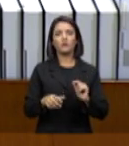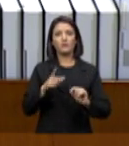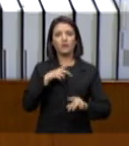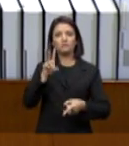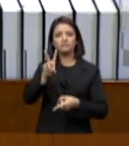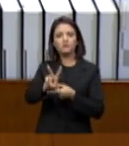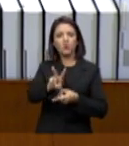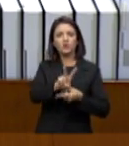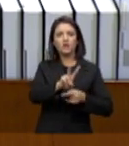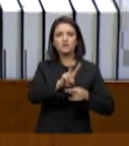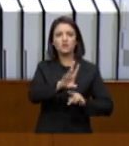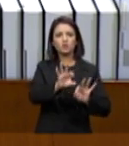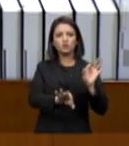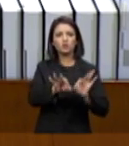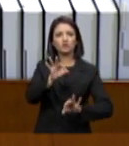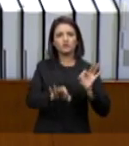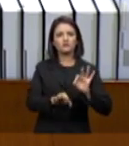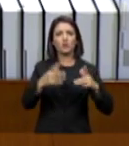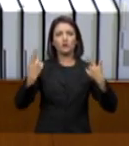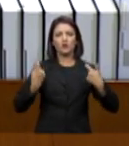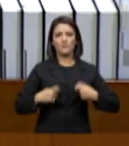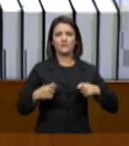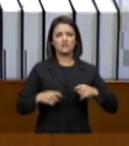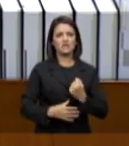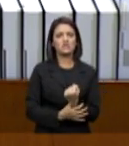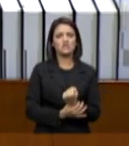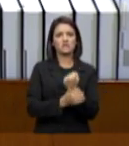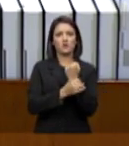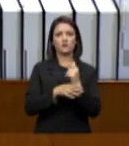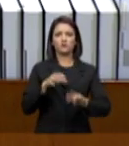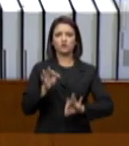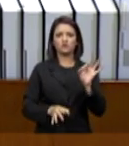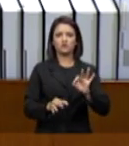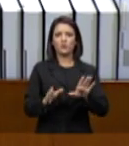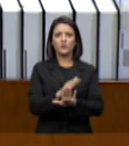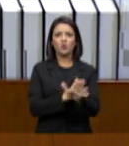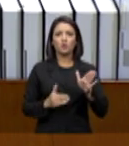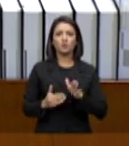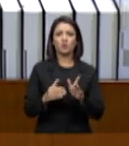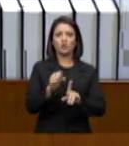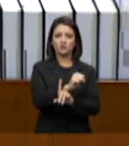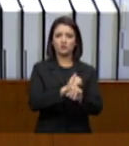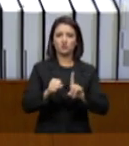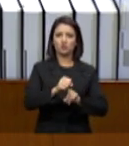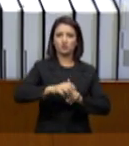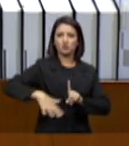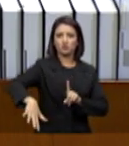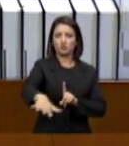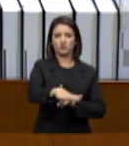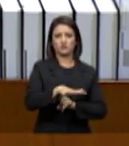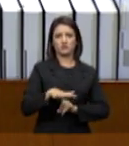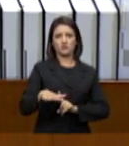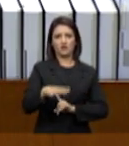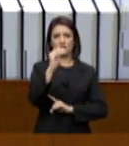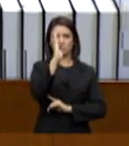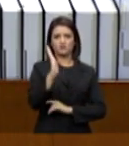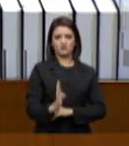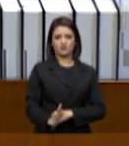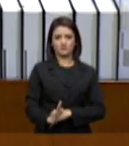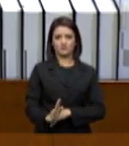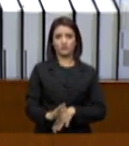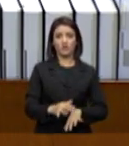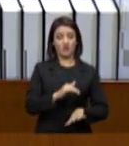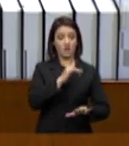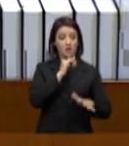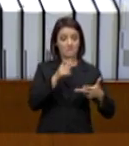amparo institucional necessário a toda a sociedade brasileira assim como os